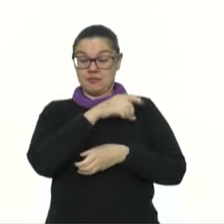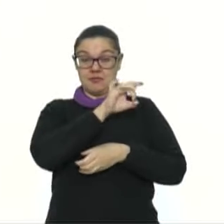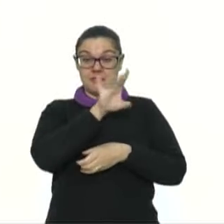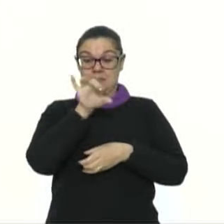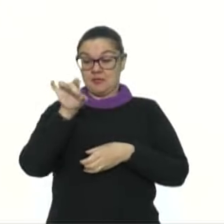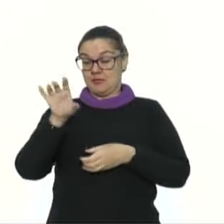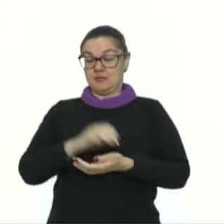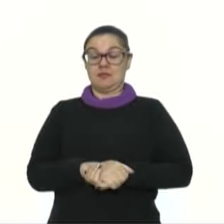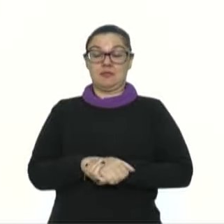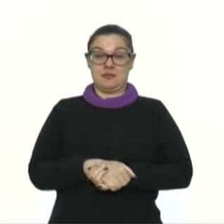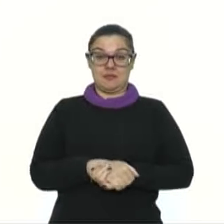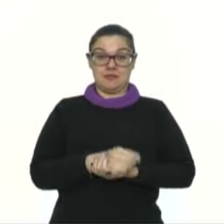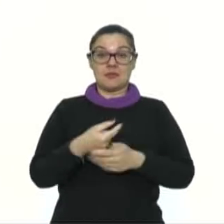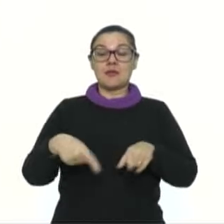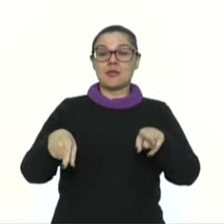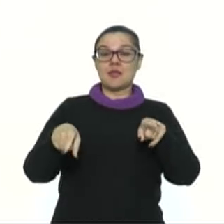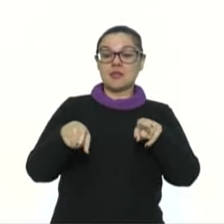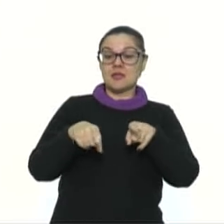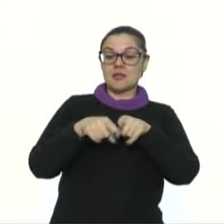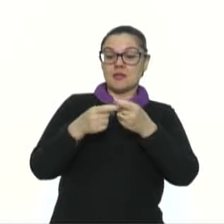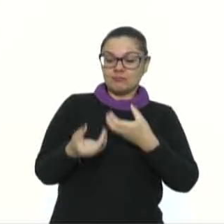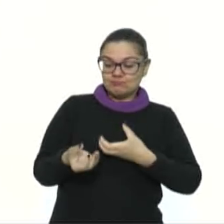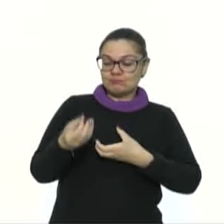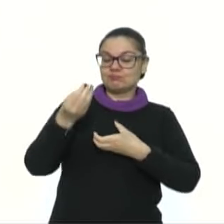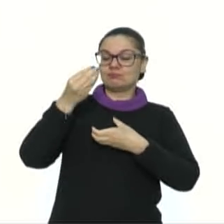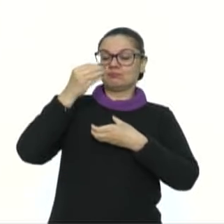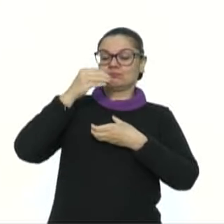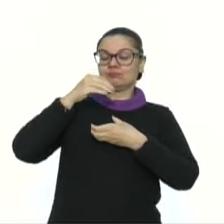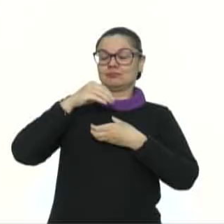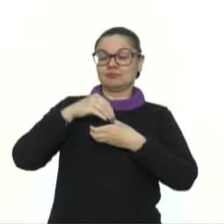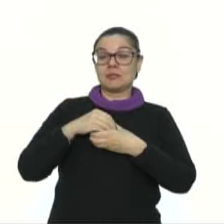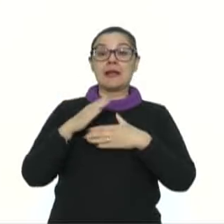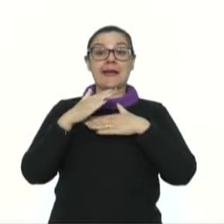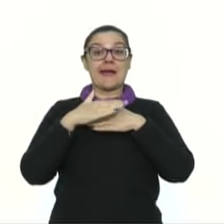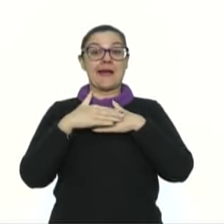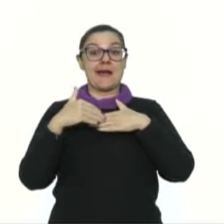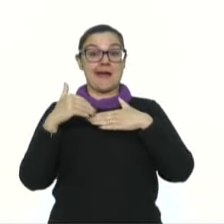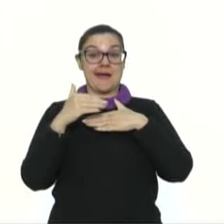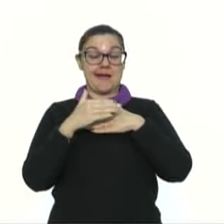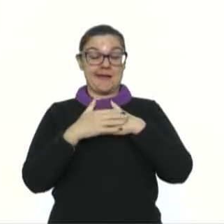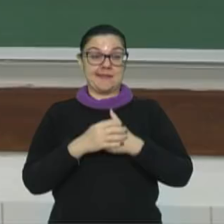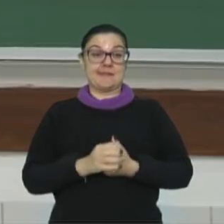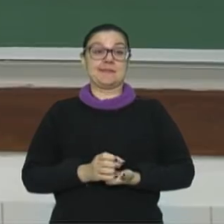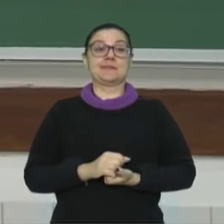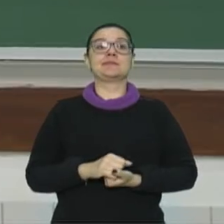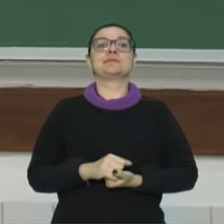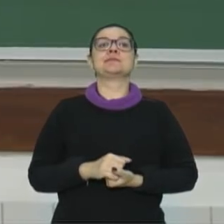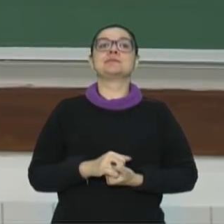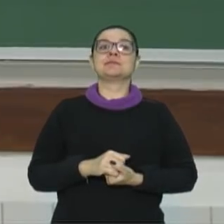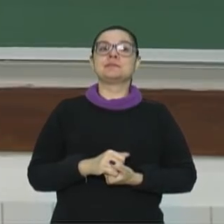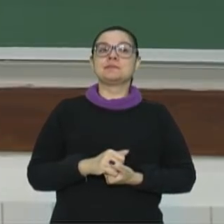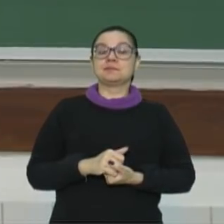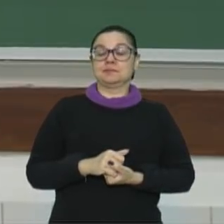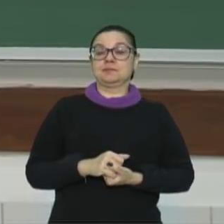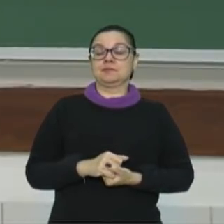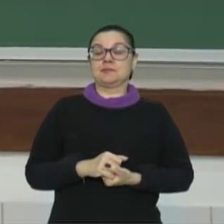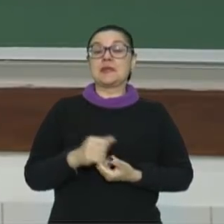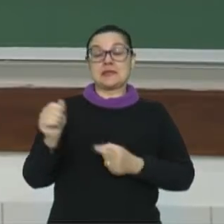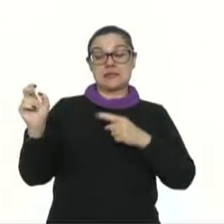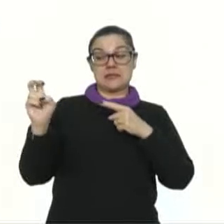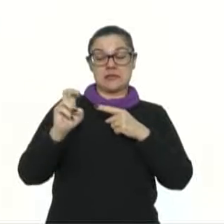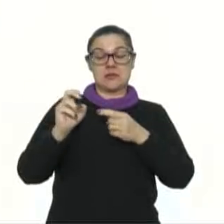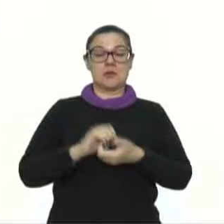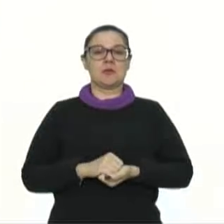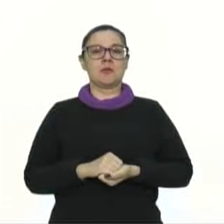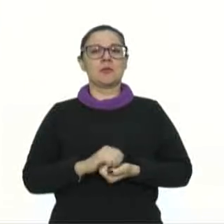pessoa e exige um olhar empático. Depois a gente vai voltar um pouquinho nisso. 5.